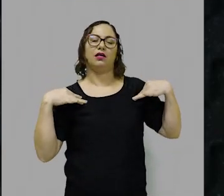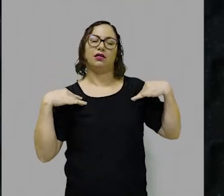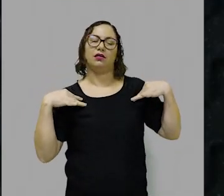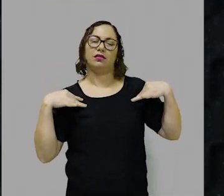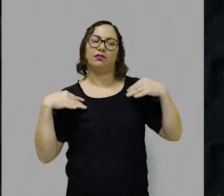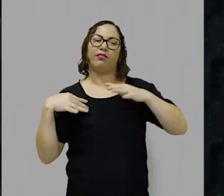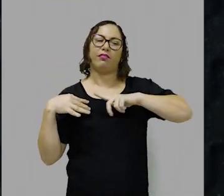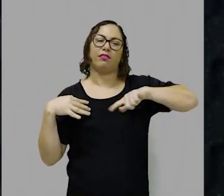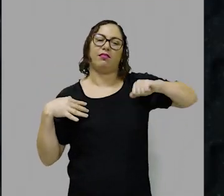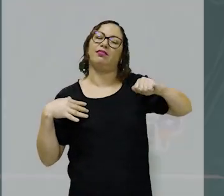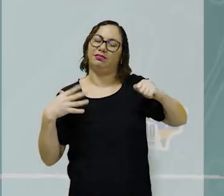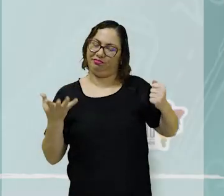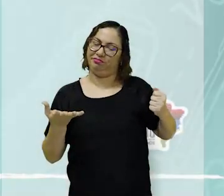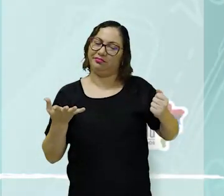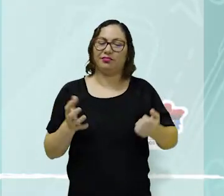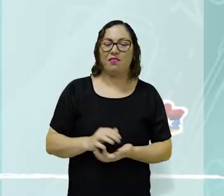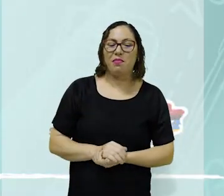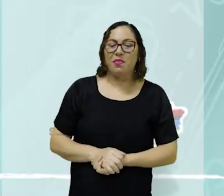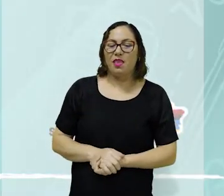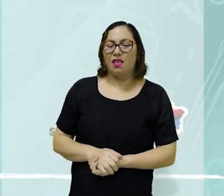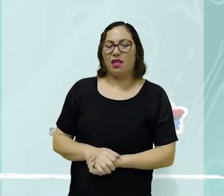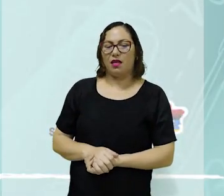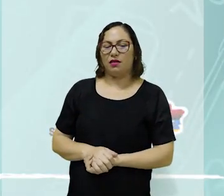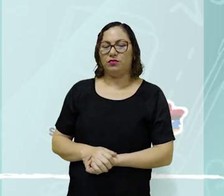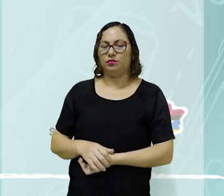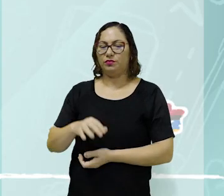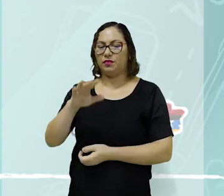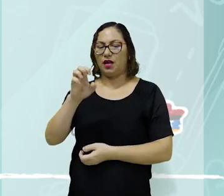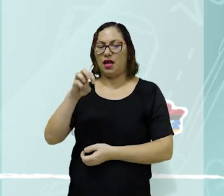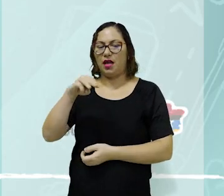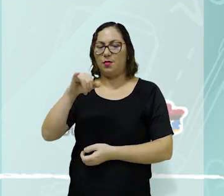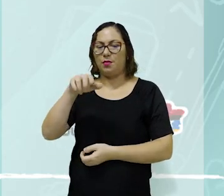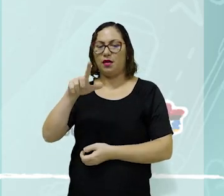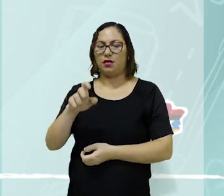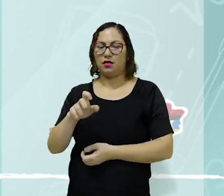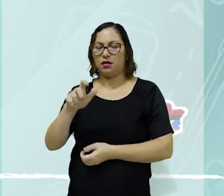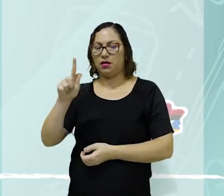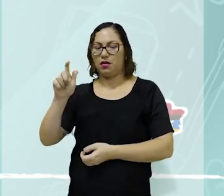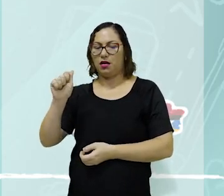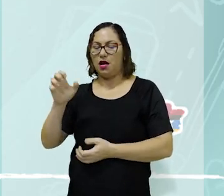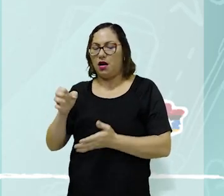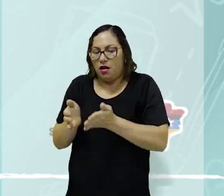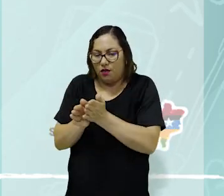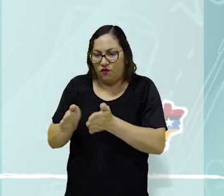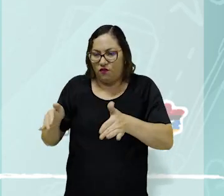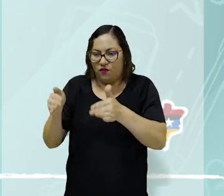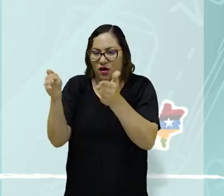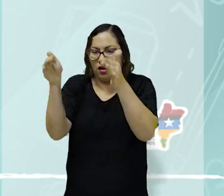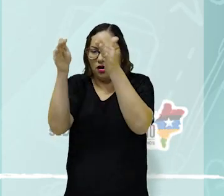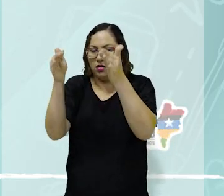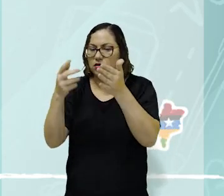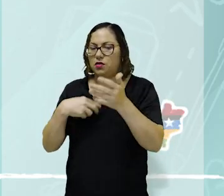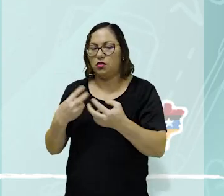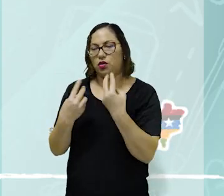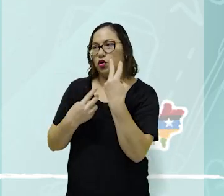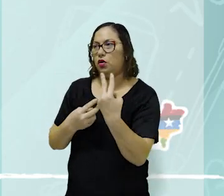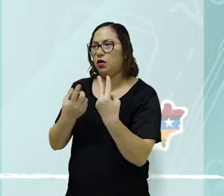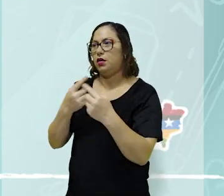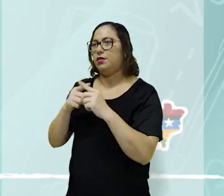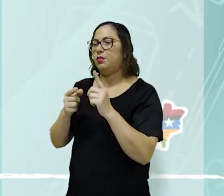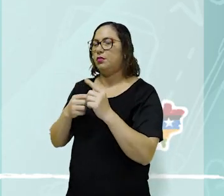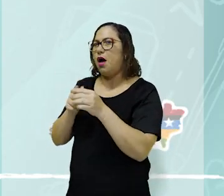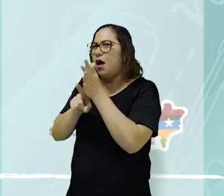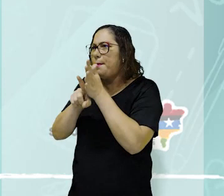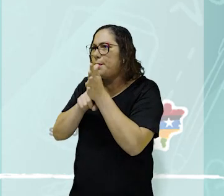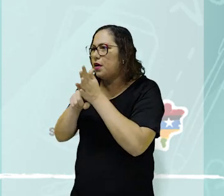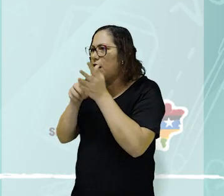vai levar. Com certeza. Emile Gallet, vasos. Eu coloquei 2, mas na pesquisa que eu fiz para vocês eu fiquei